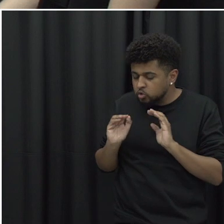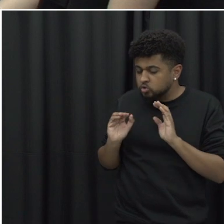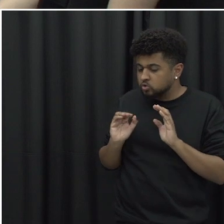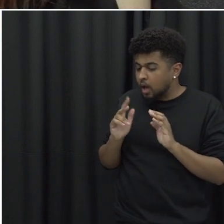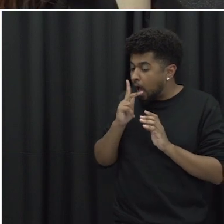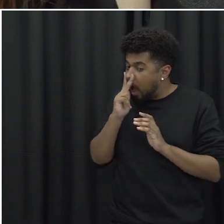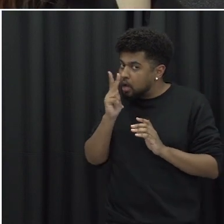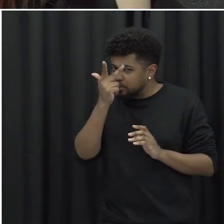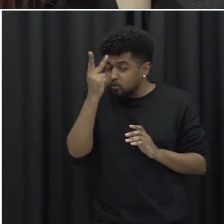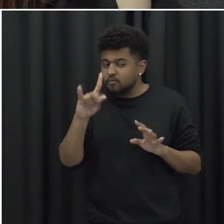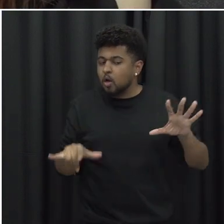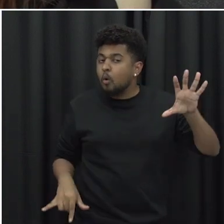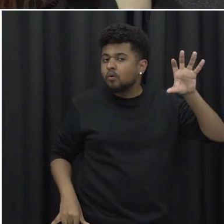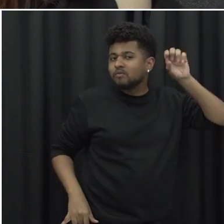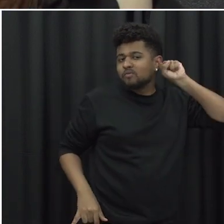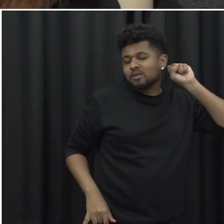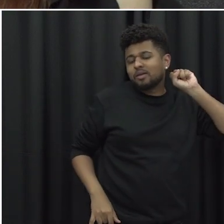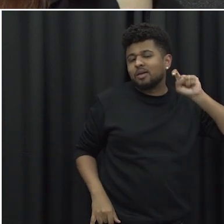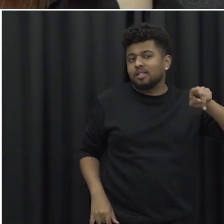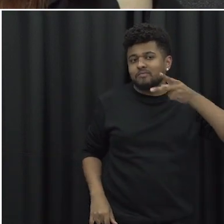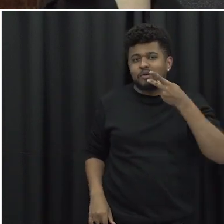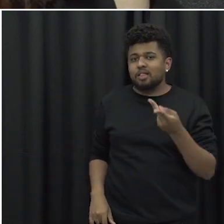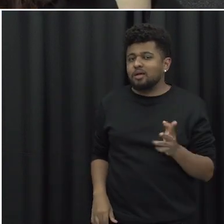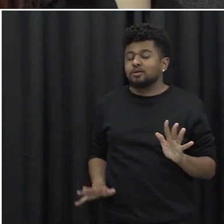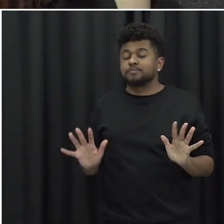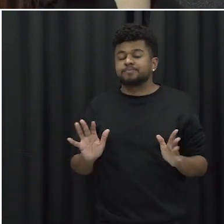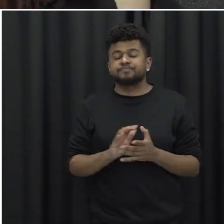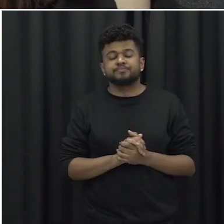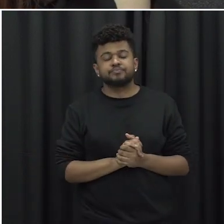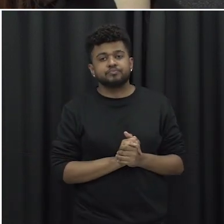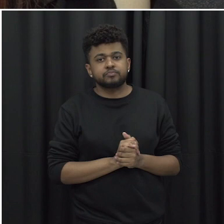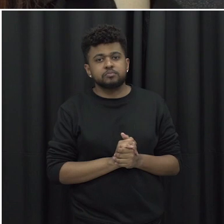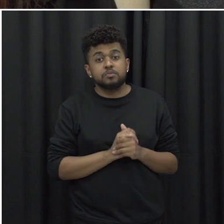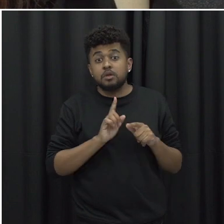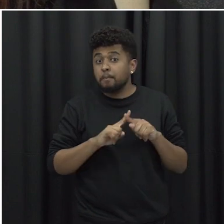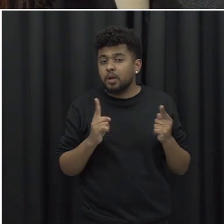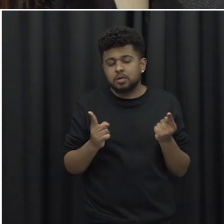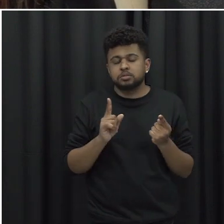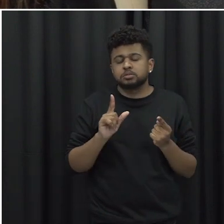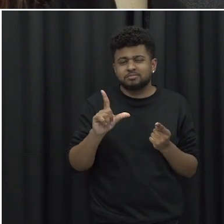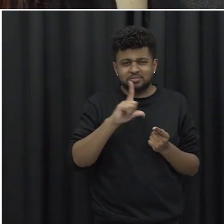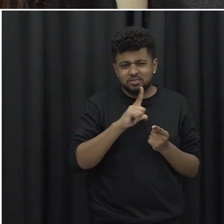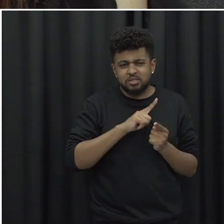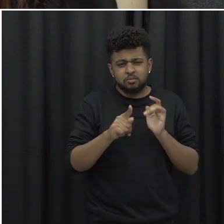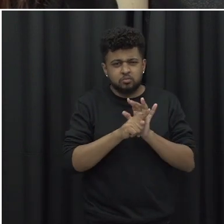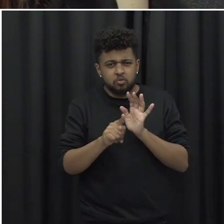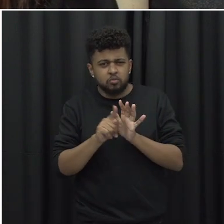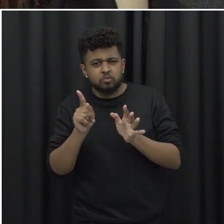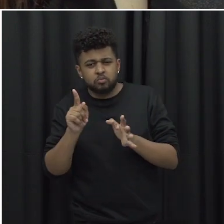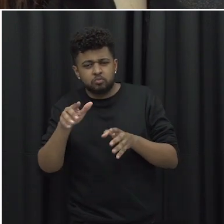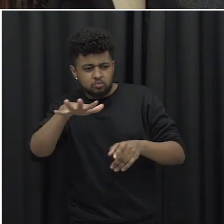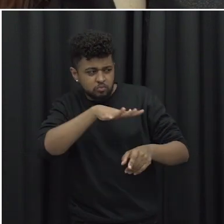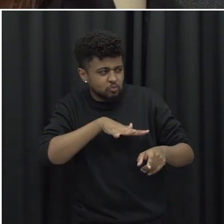Mas assim, até dentro do meio médico, no começo a gente tinha bastante preconceito. Eu comecei a prescrever